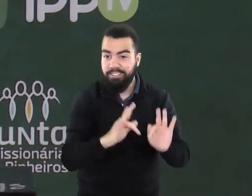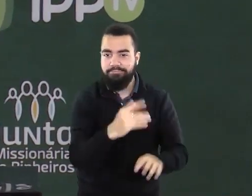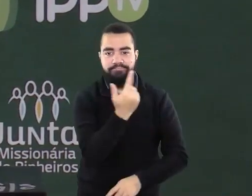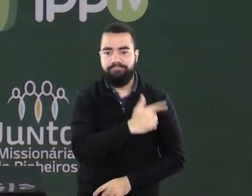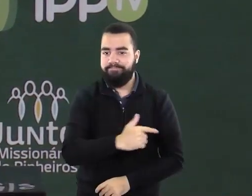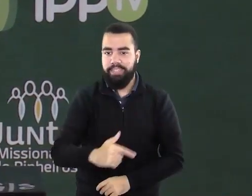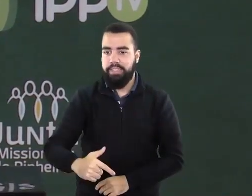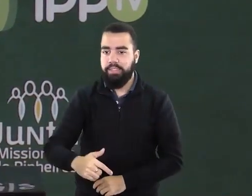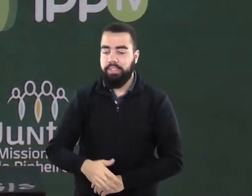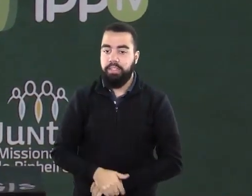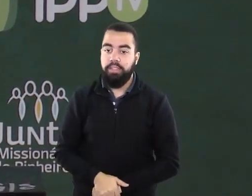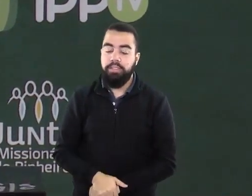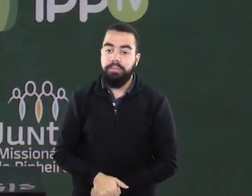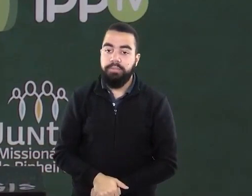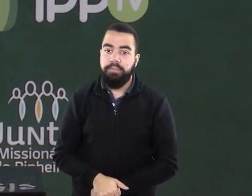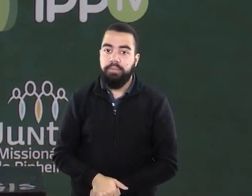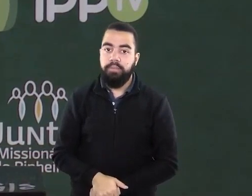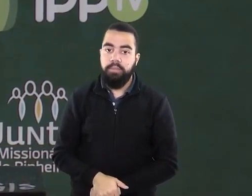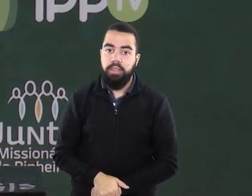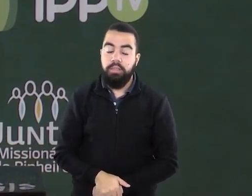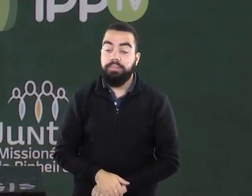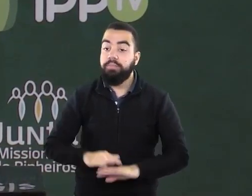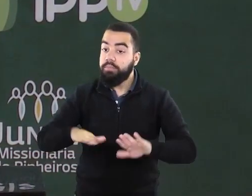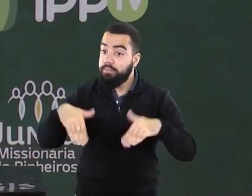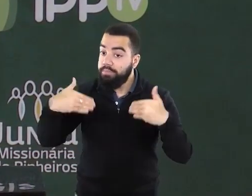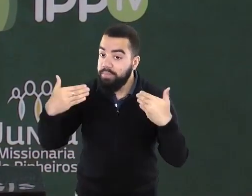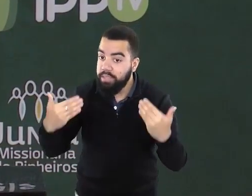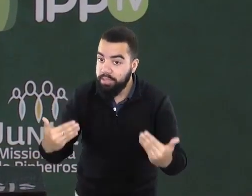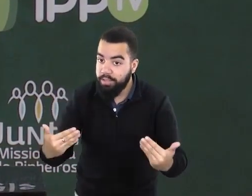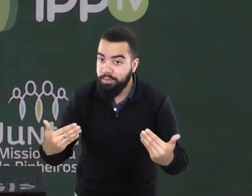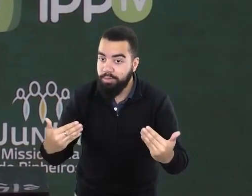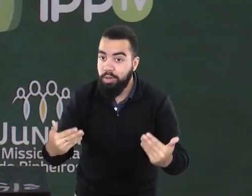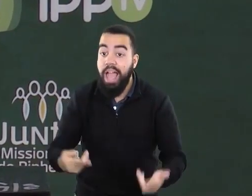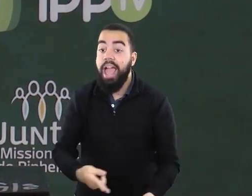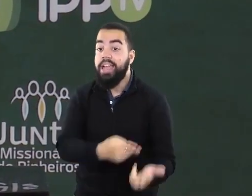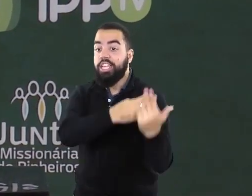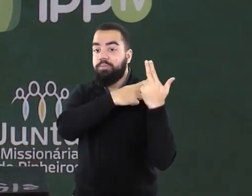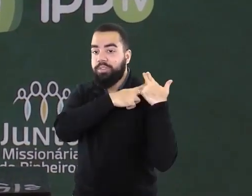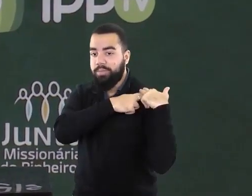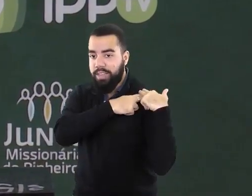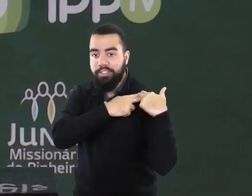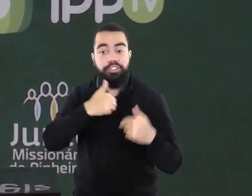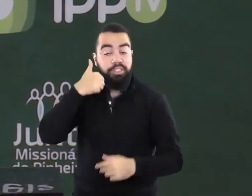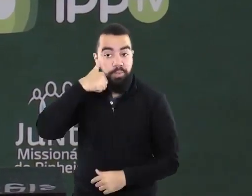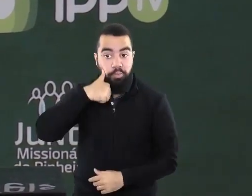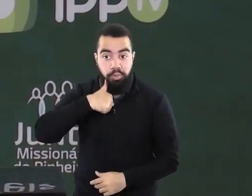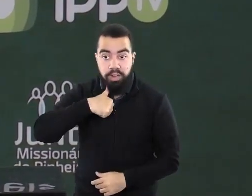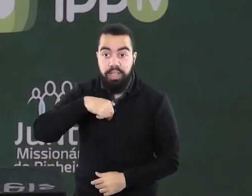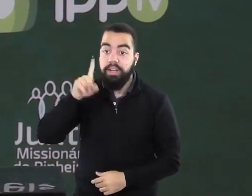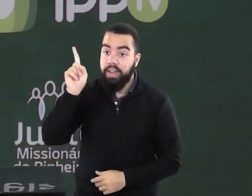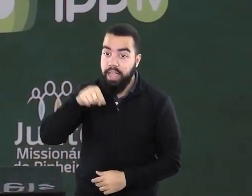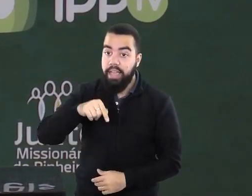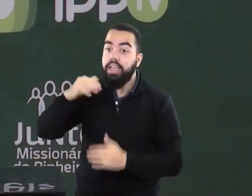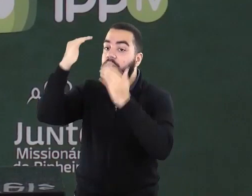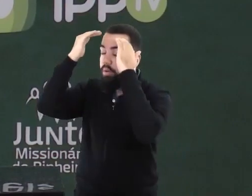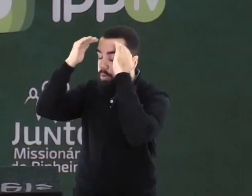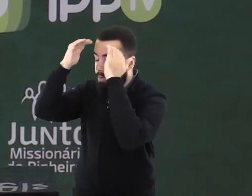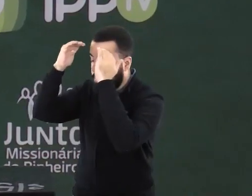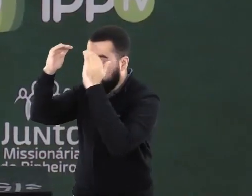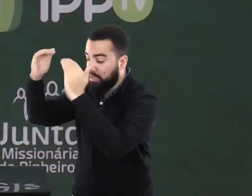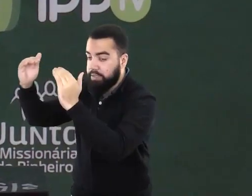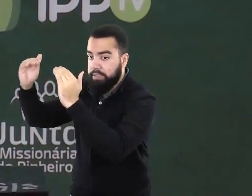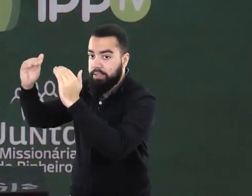É amar a Cristo, é amar a esposa, como Cristo amou a igreja. O compromisso é muito maior, o nível é muito mais alto,